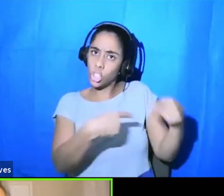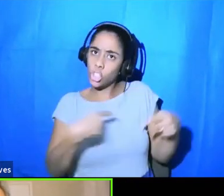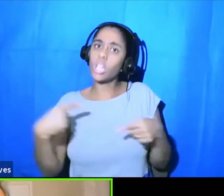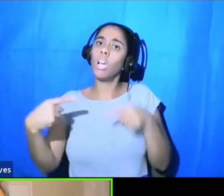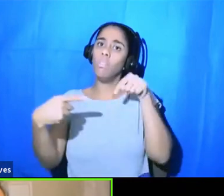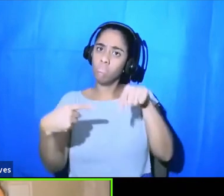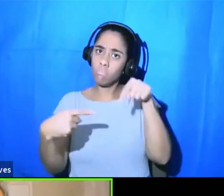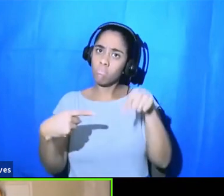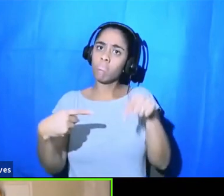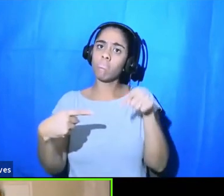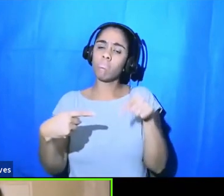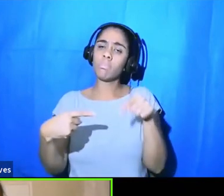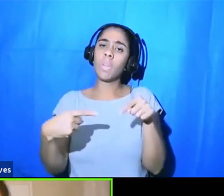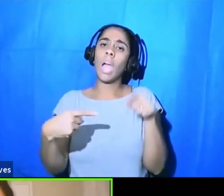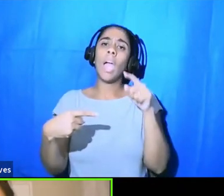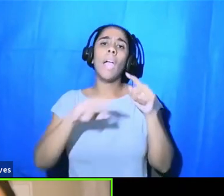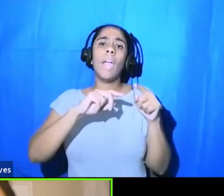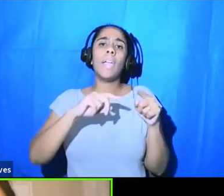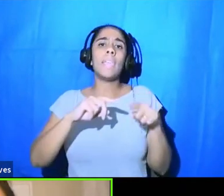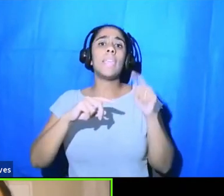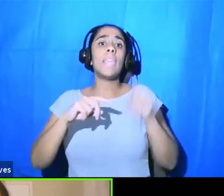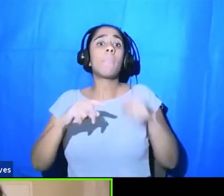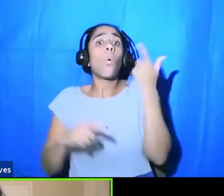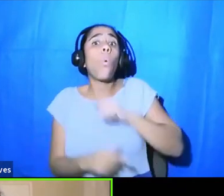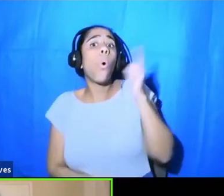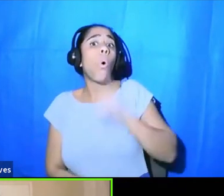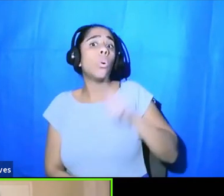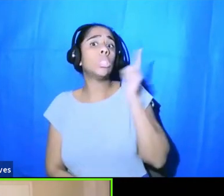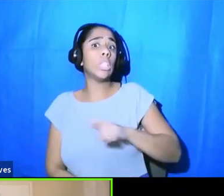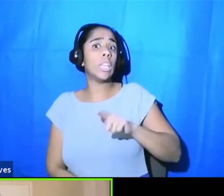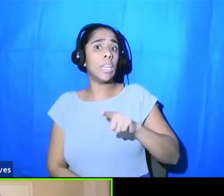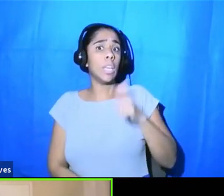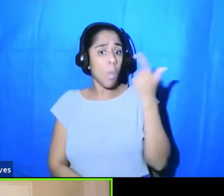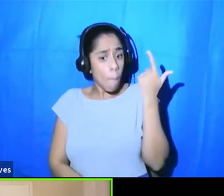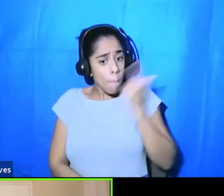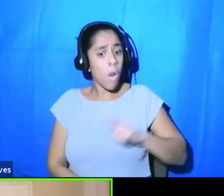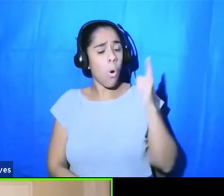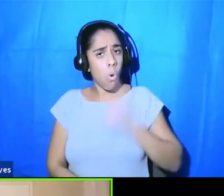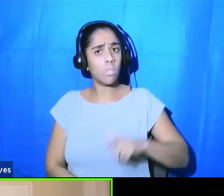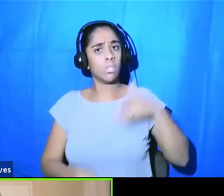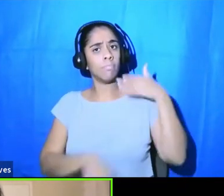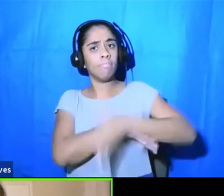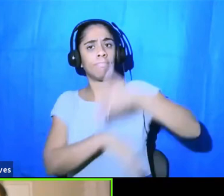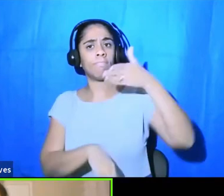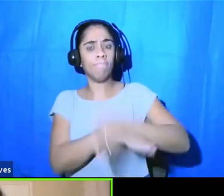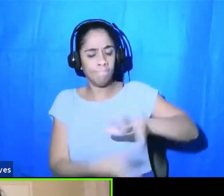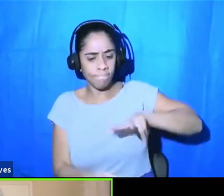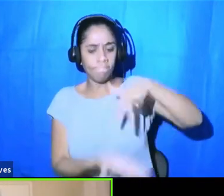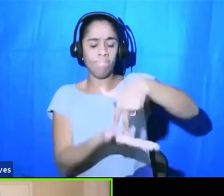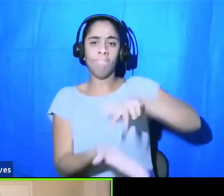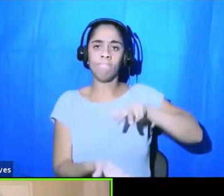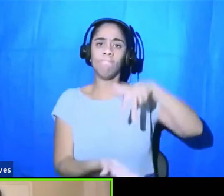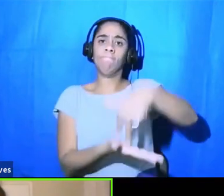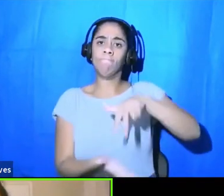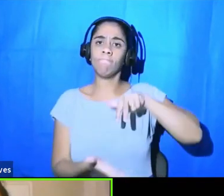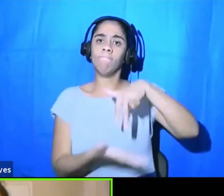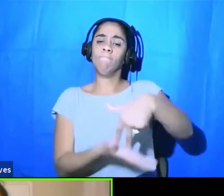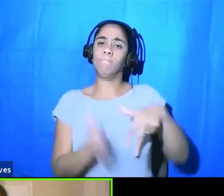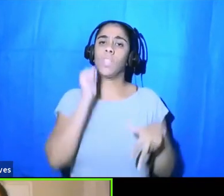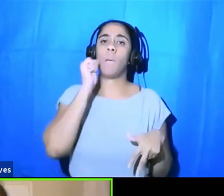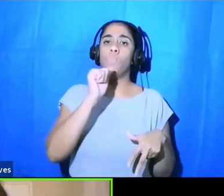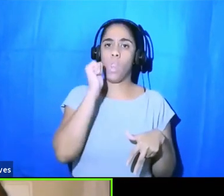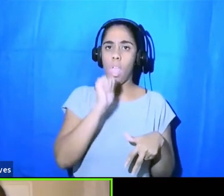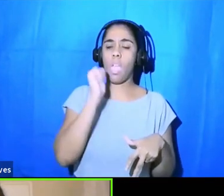disputar de entrada a presença institucional, nem muito menos, mas fazendo outro exercício,